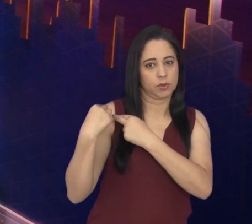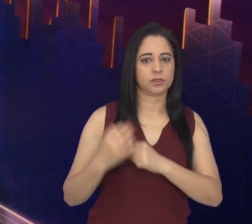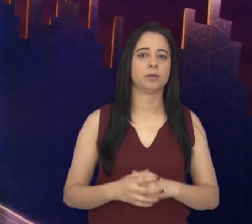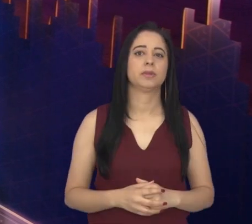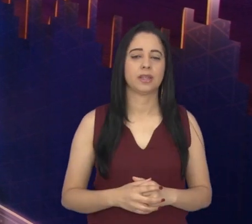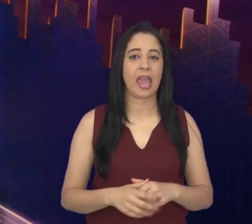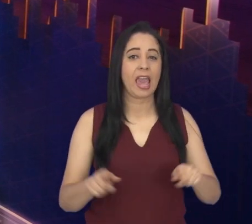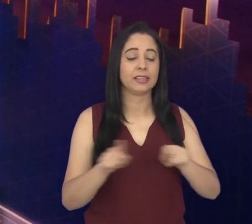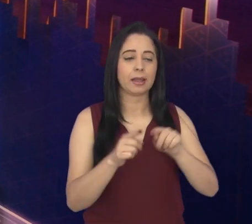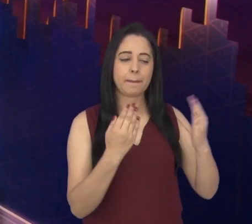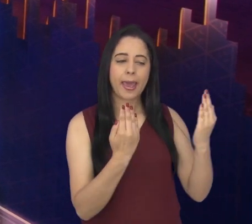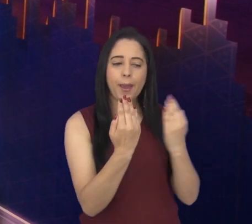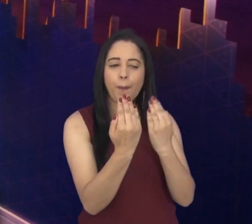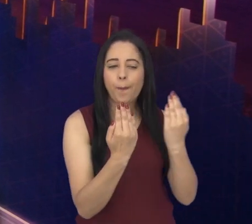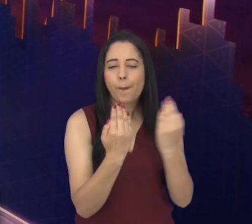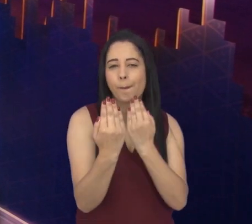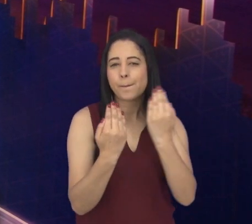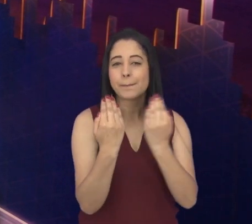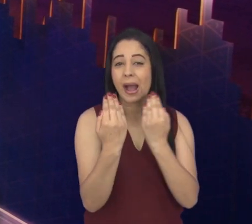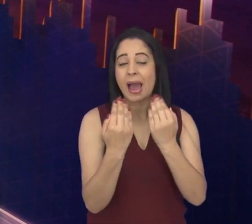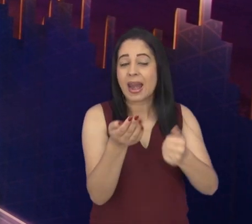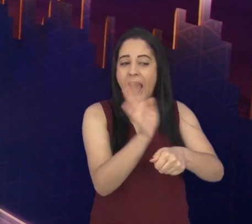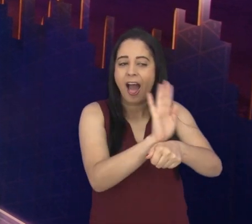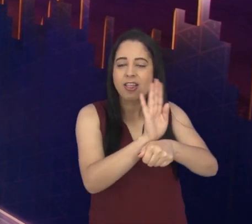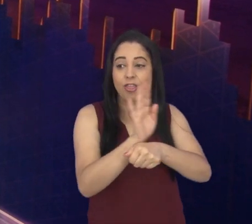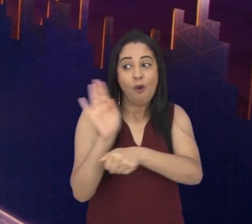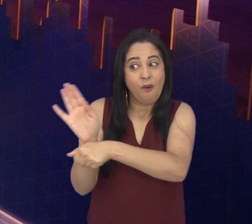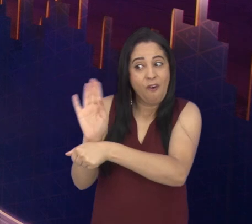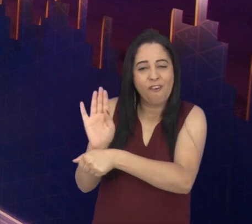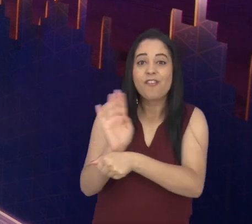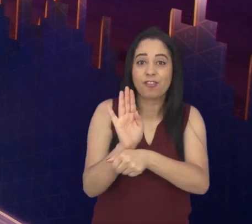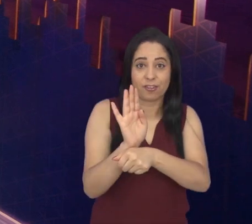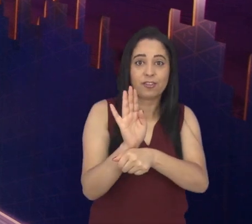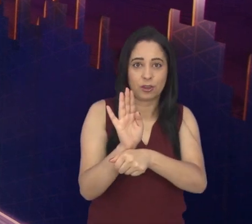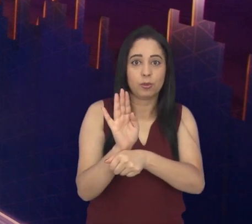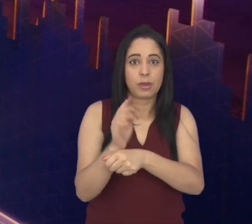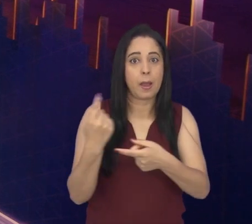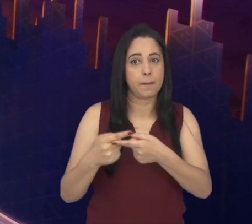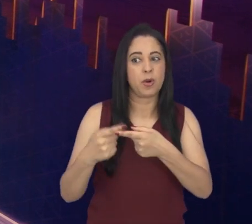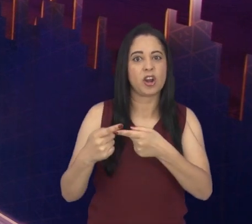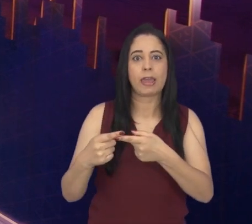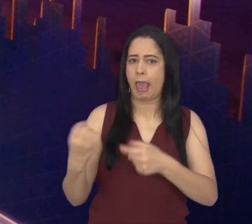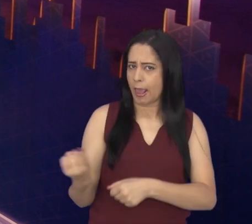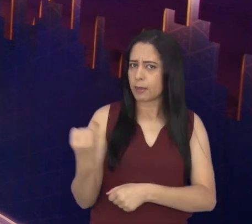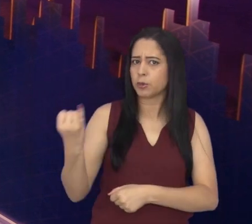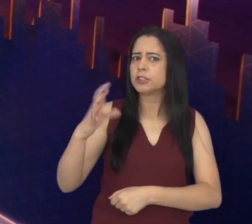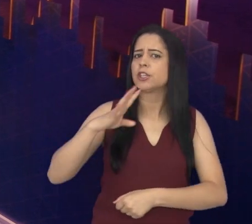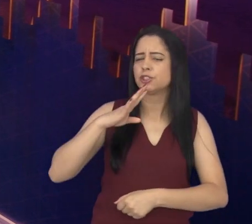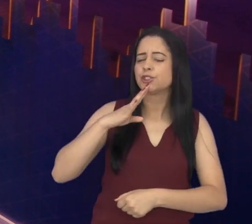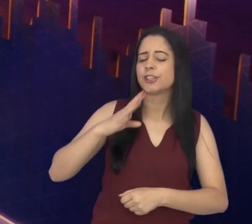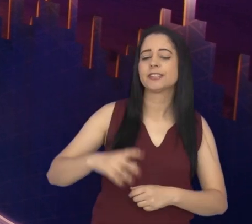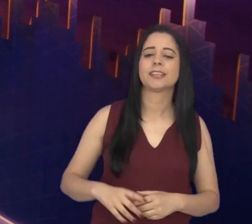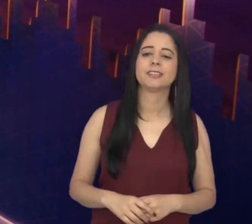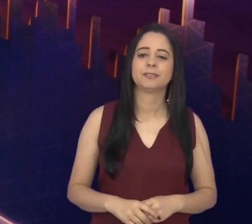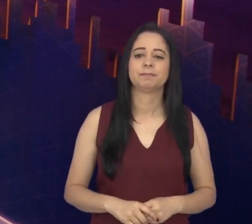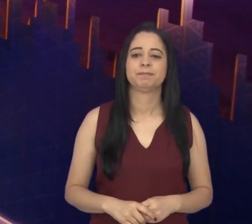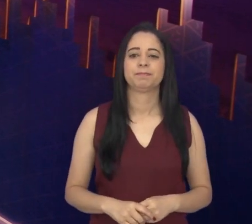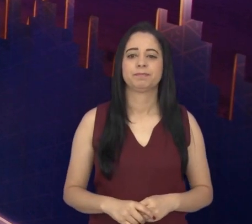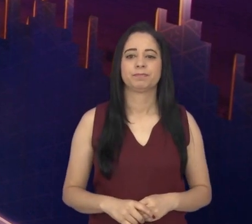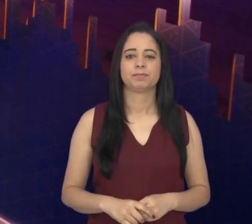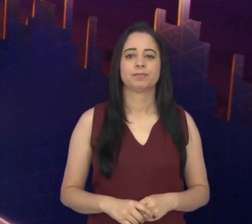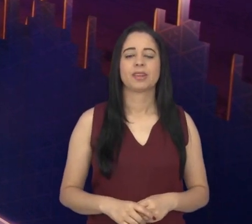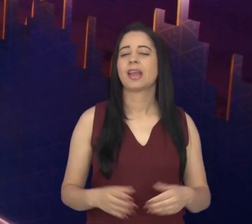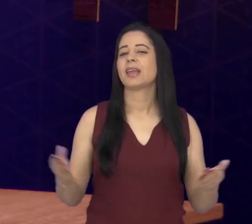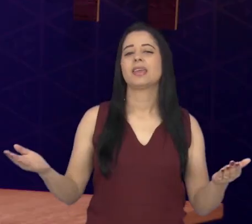gente também está comparando com outros líderes da ficção para mostrar para vocês o quanto esse papel é importante, né, e é legal a gente conhecer. É isso